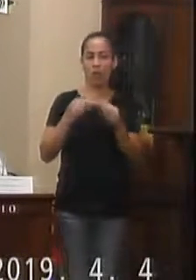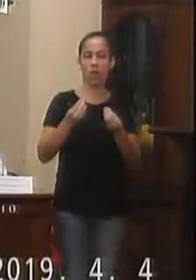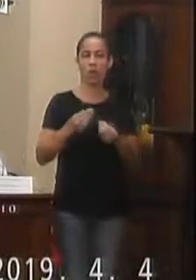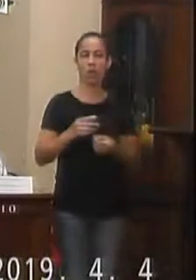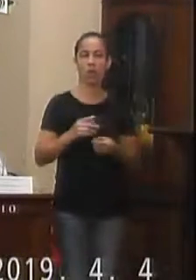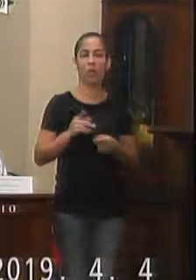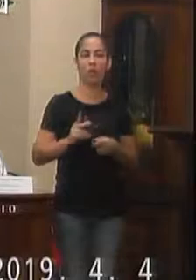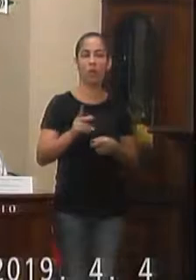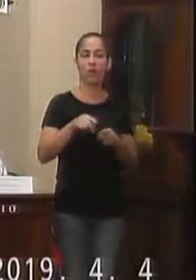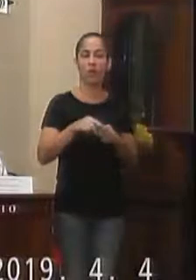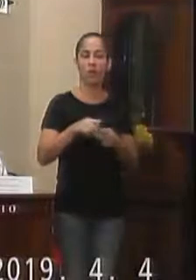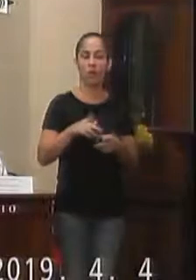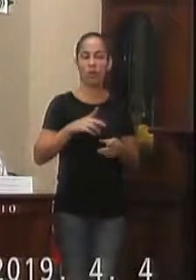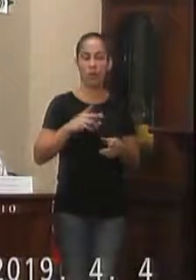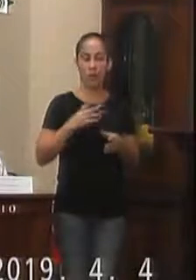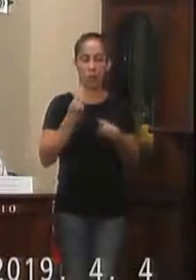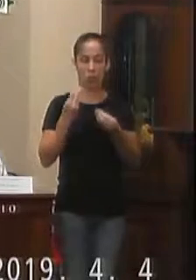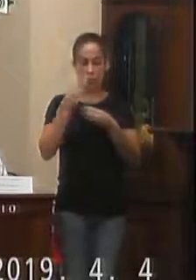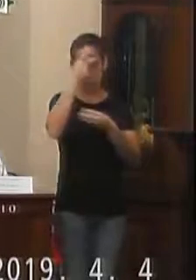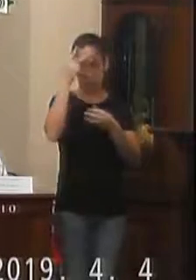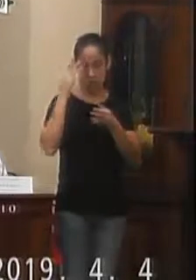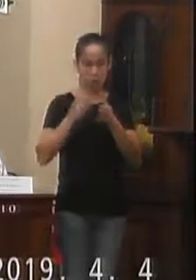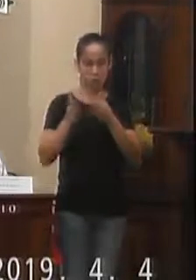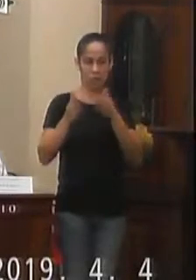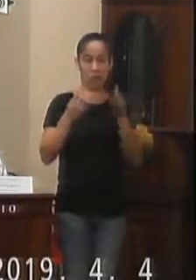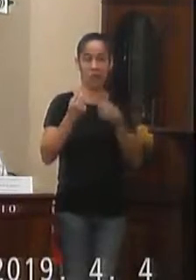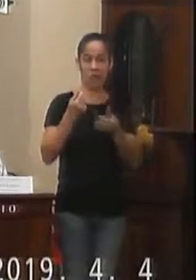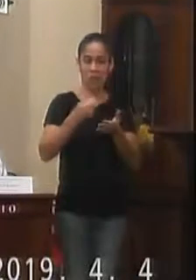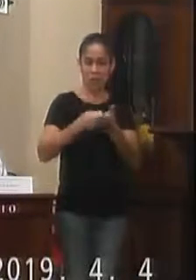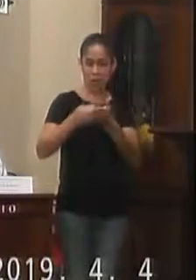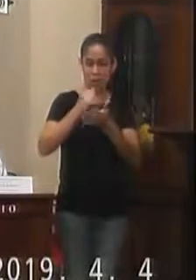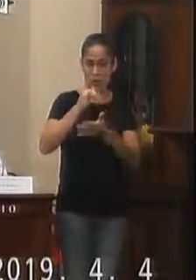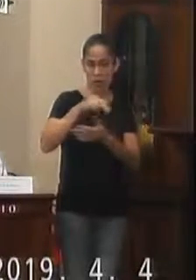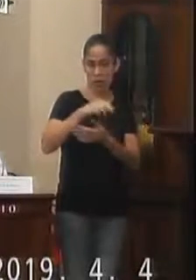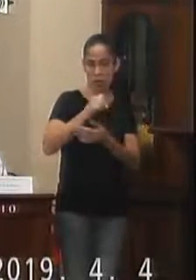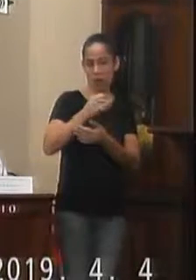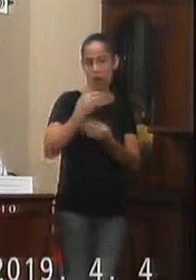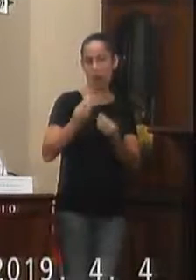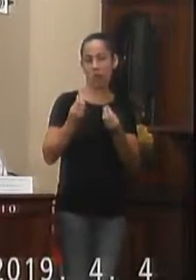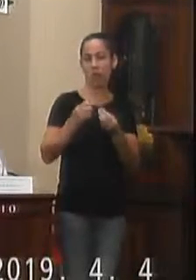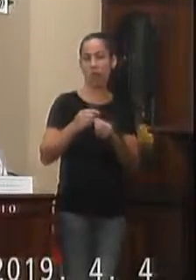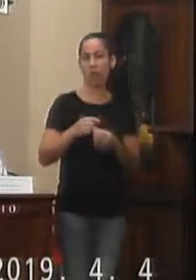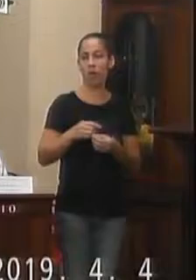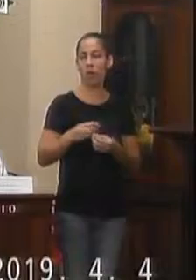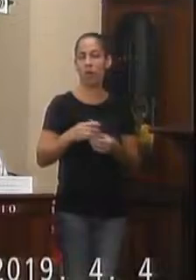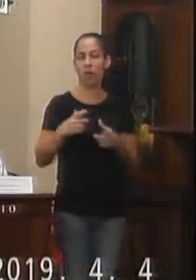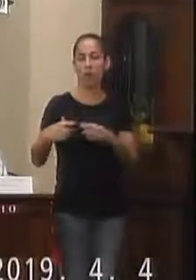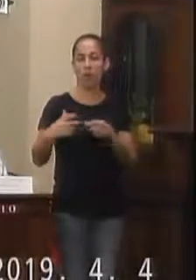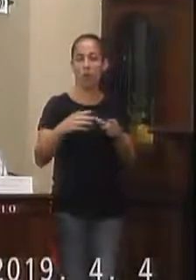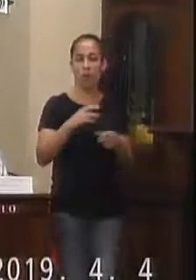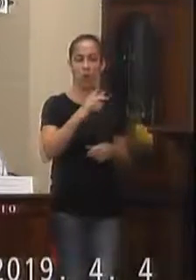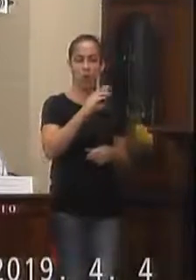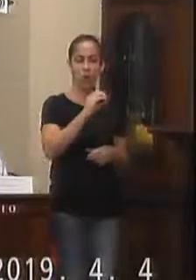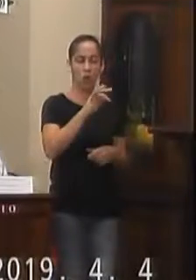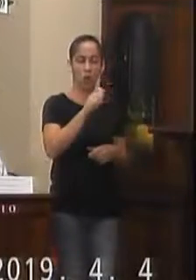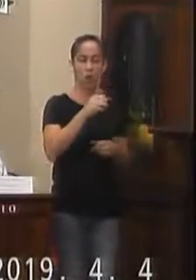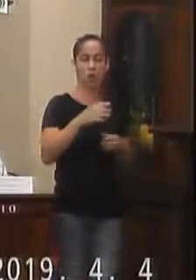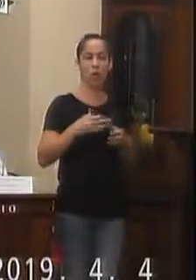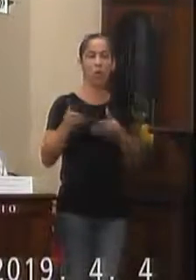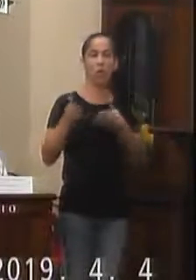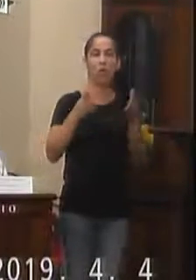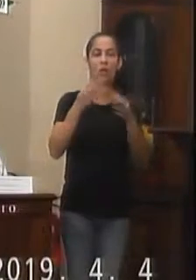contínuo e vem causando evasão de divisas e sonegação de ICMS, Imposto sobre Circulação de Mercadorias e Serviços. O local é a rota utilizada para entrega